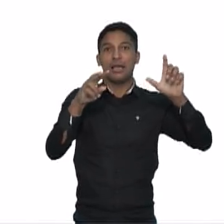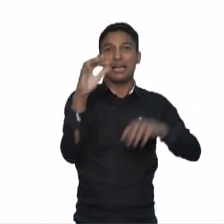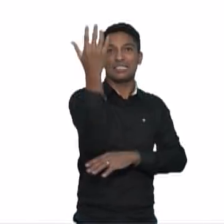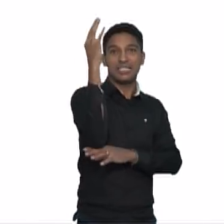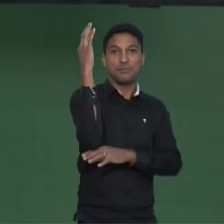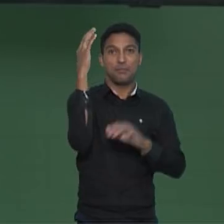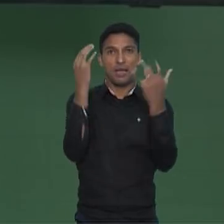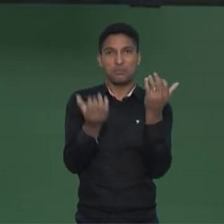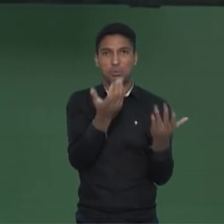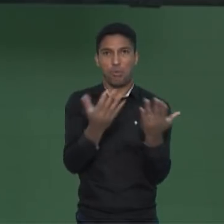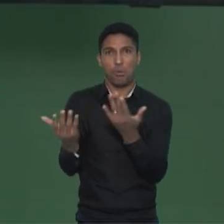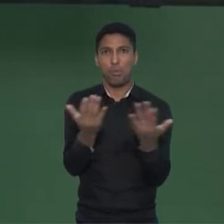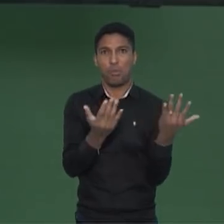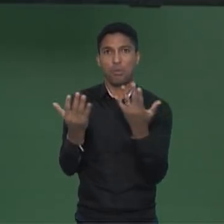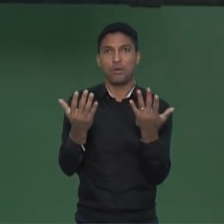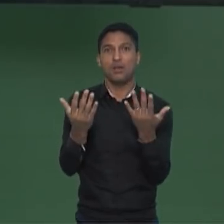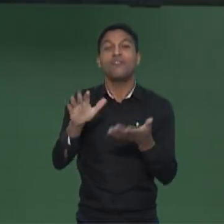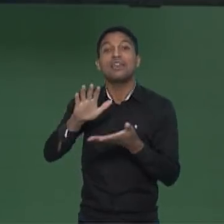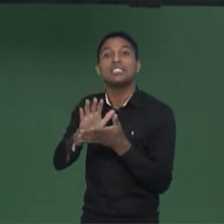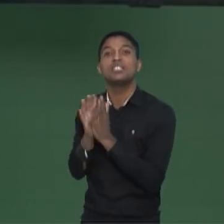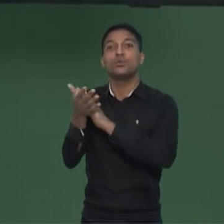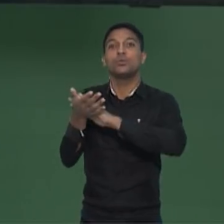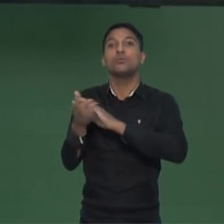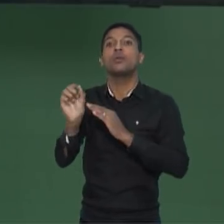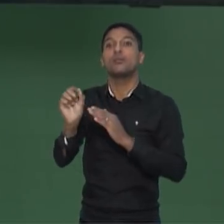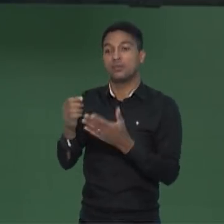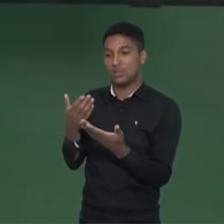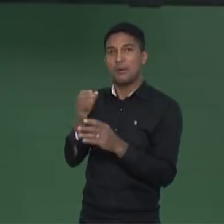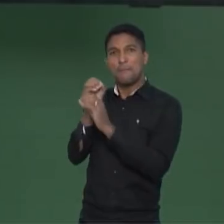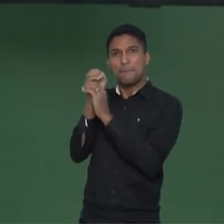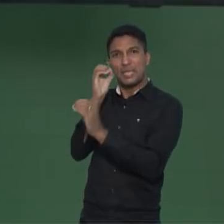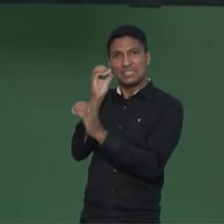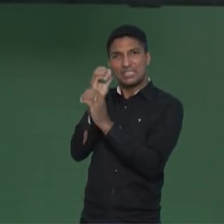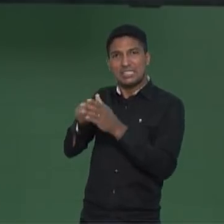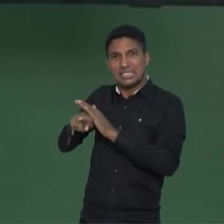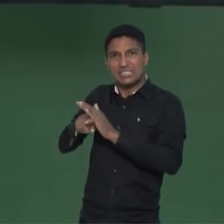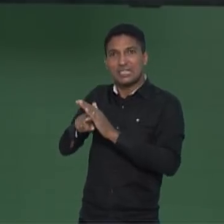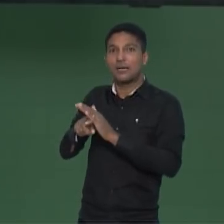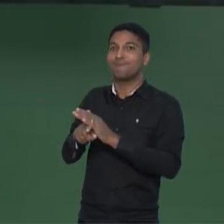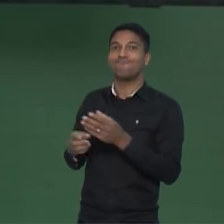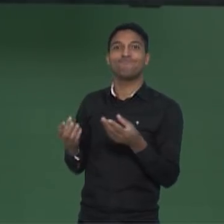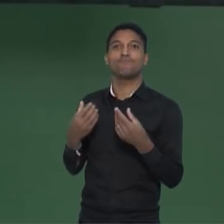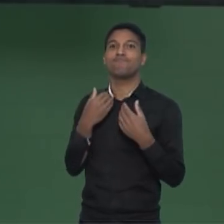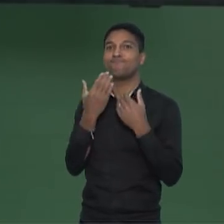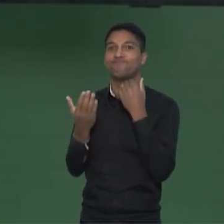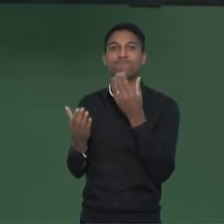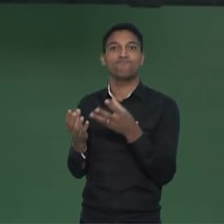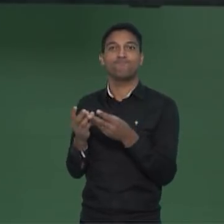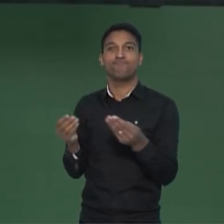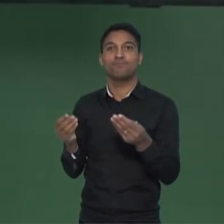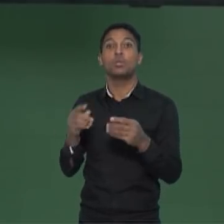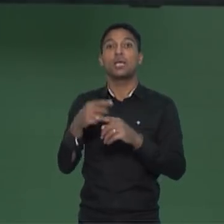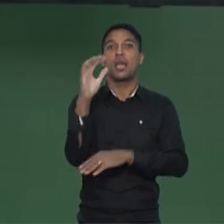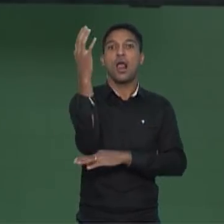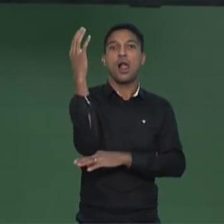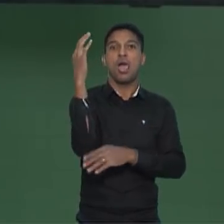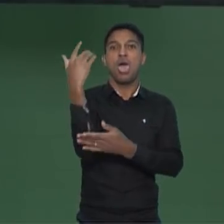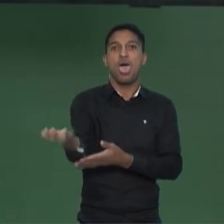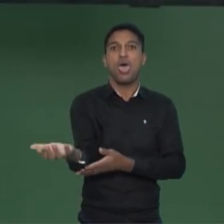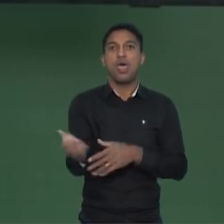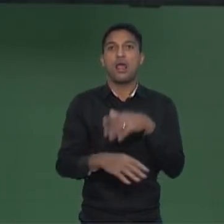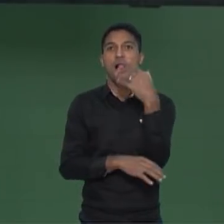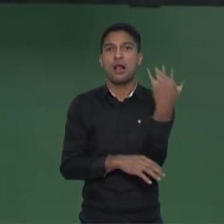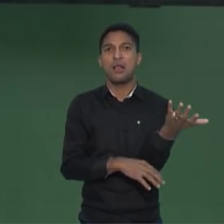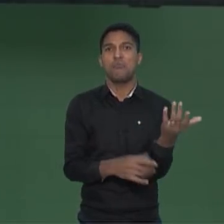flora. Isso mesmo, além de destruir a própria vegetação, a planta ou a árvore, a